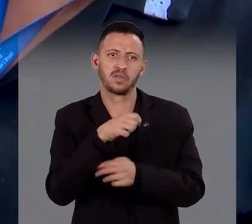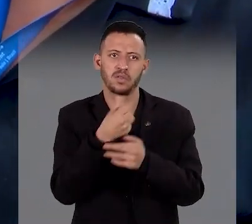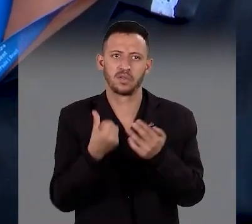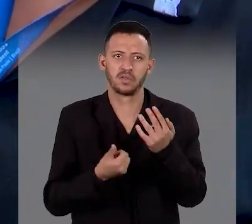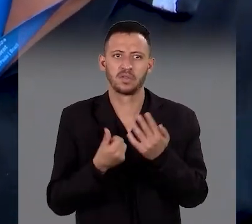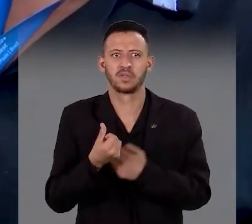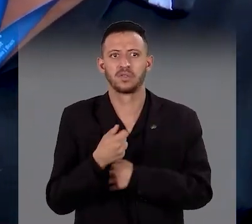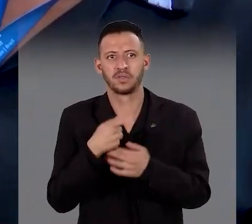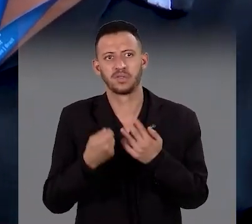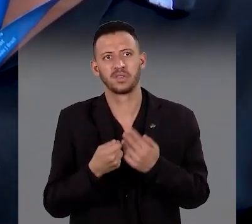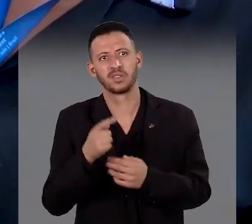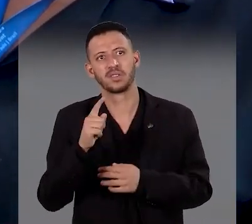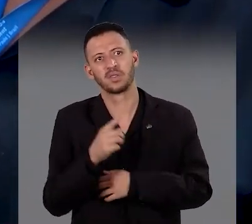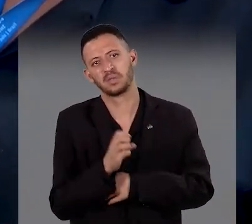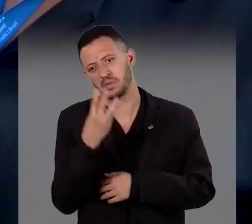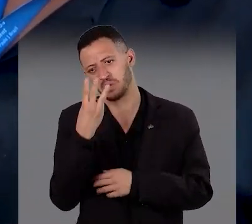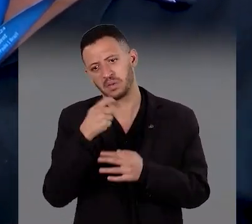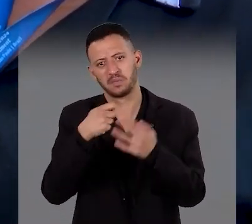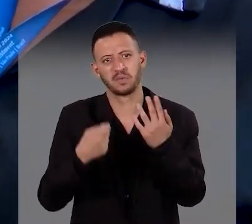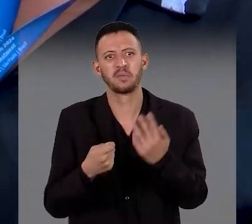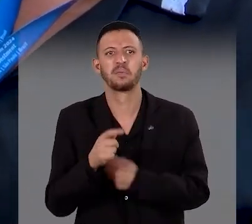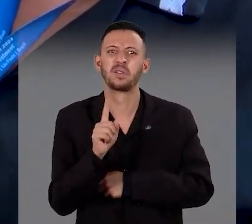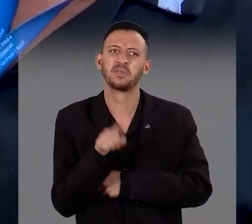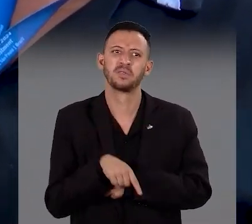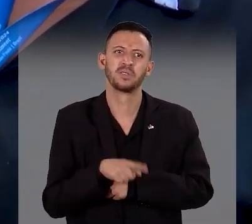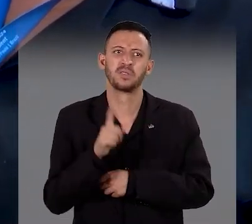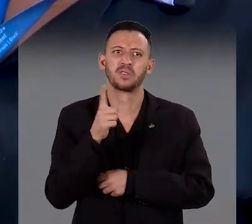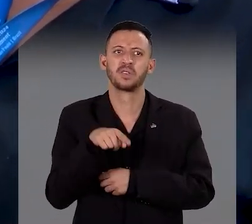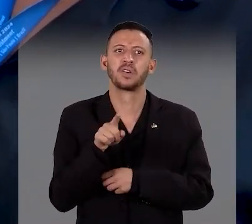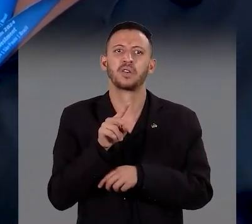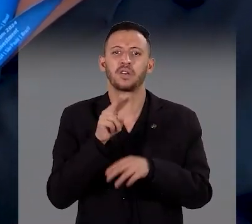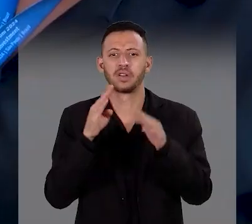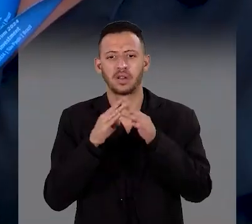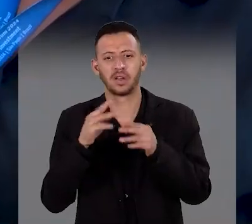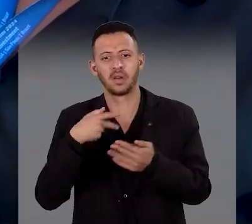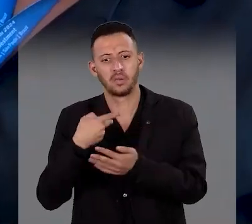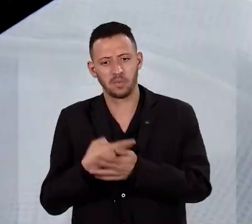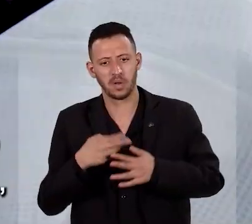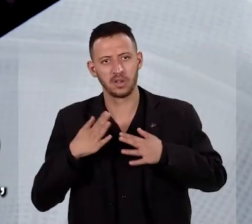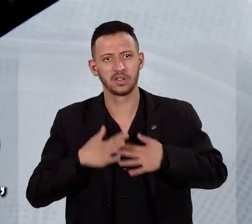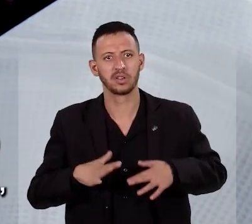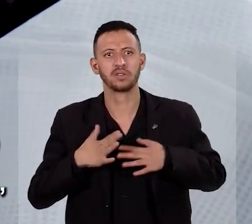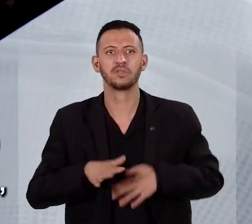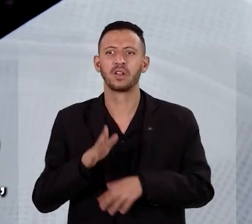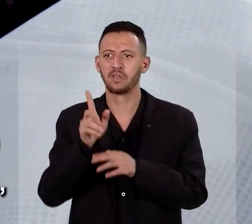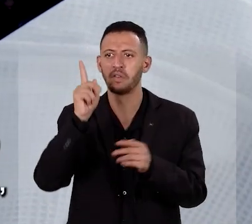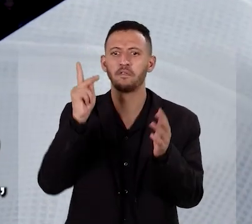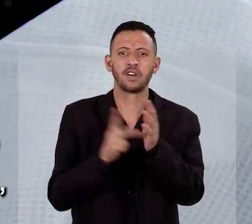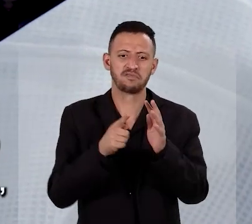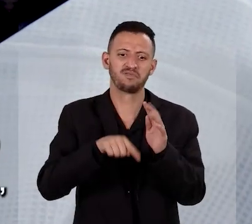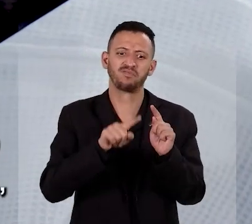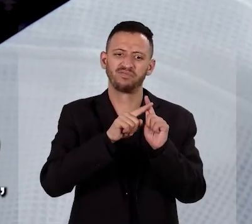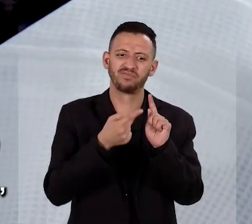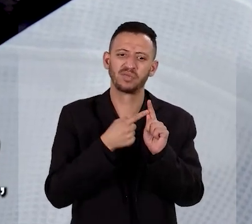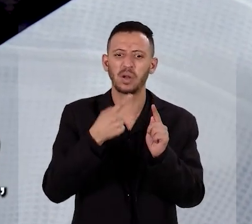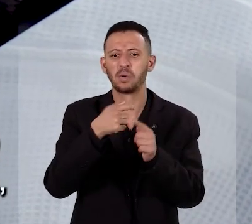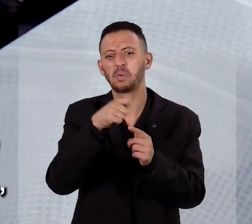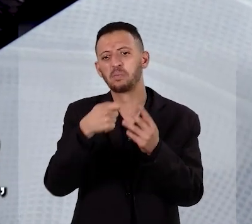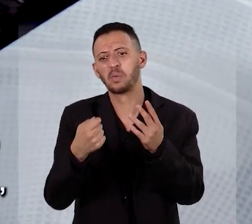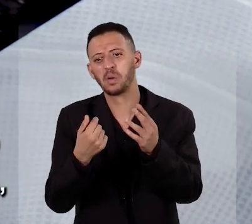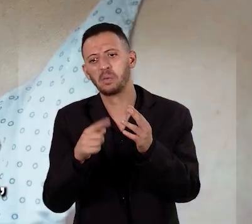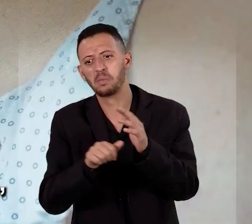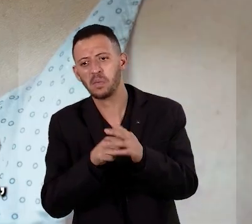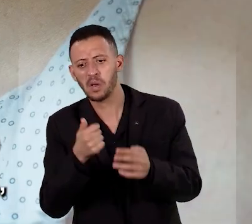filho, tem uns 3 meses, né? Acho que é 3 meses de repouso, né? O fato é que desde a gestação até